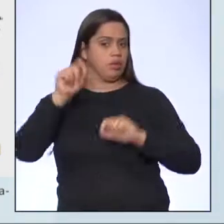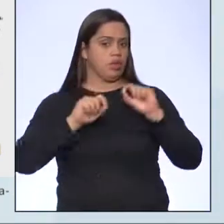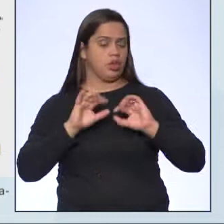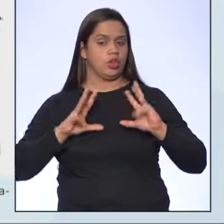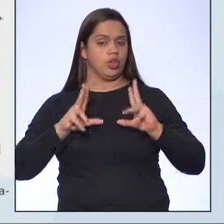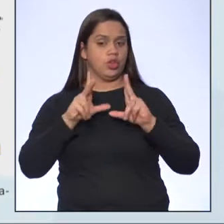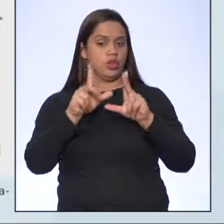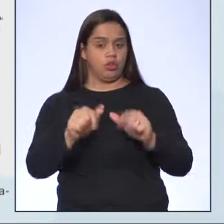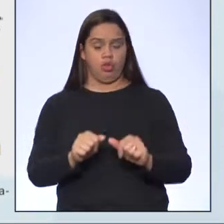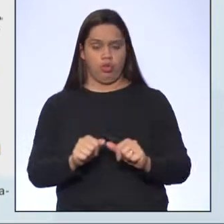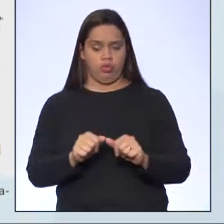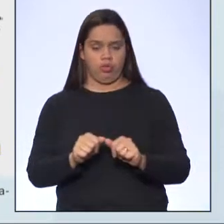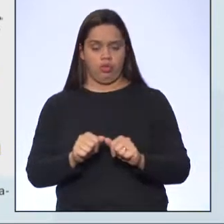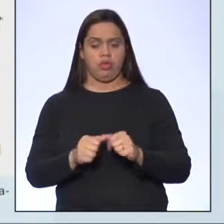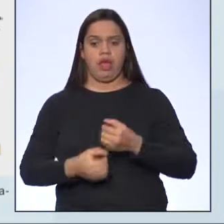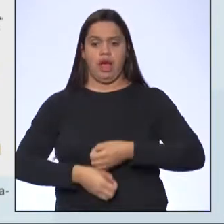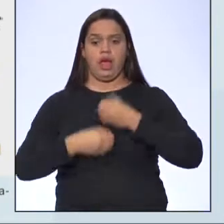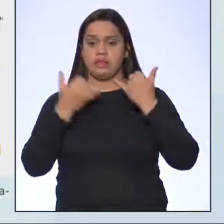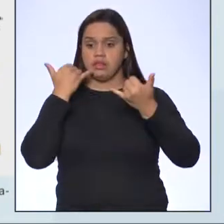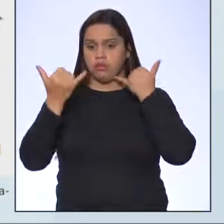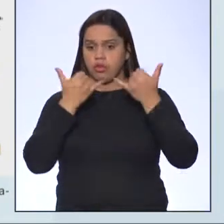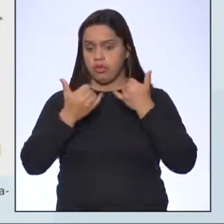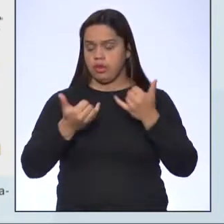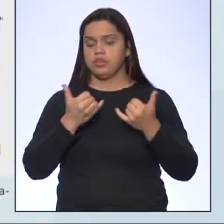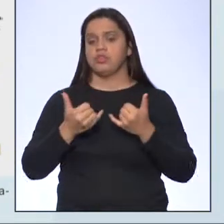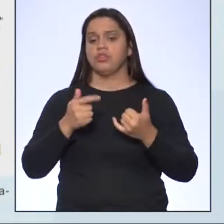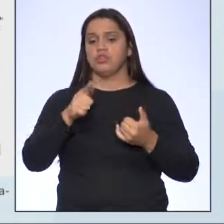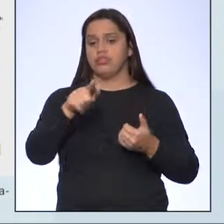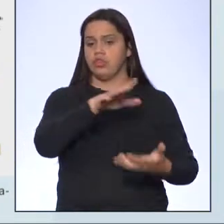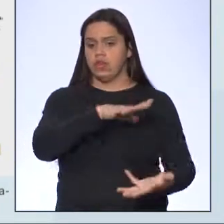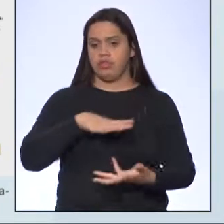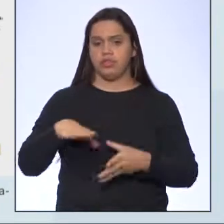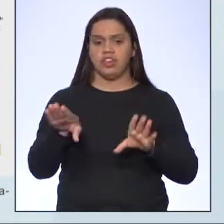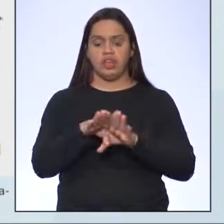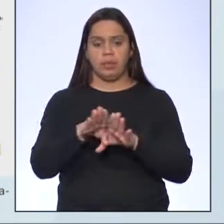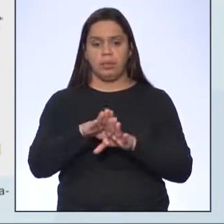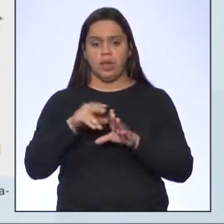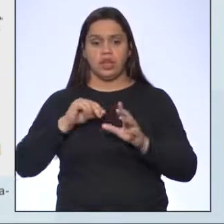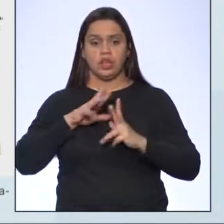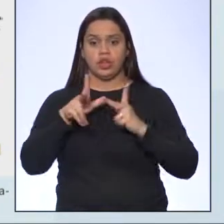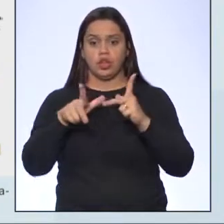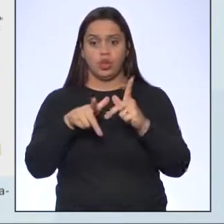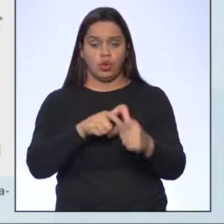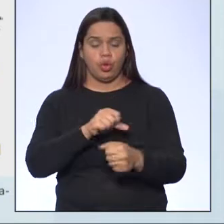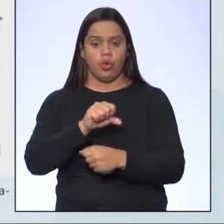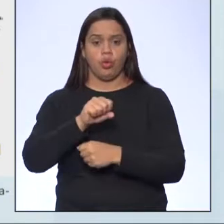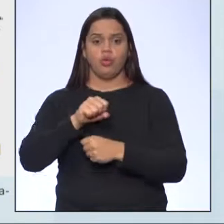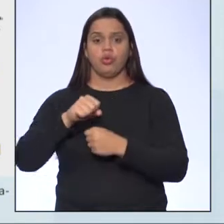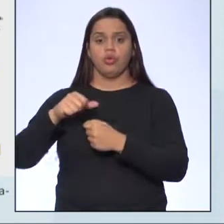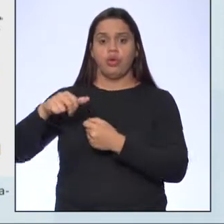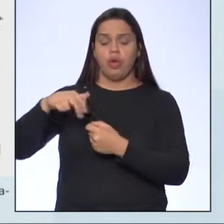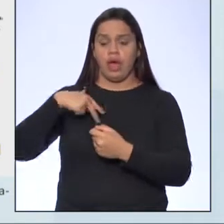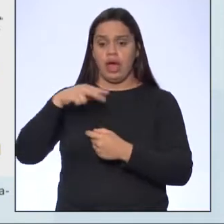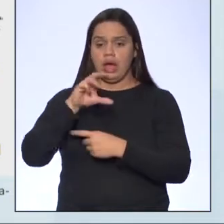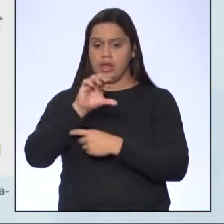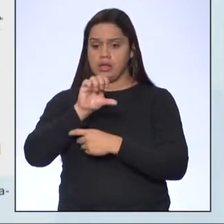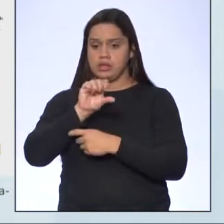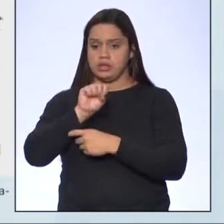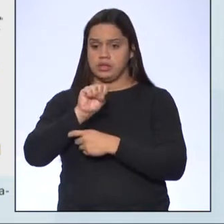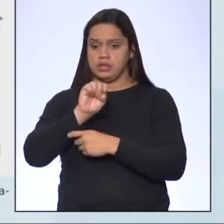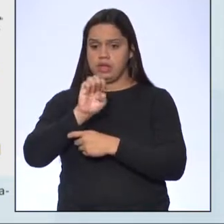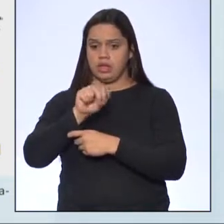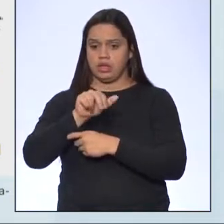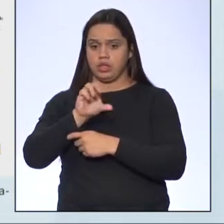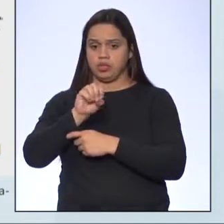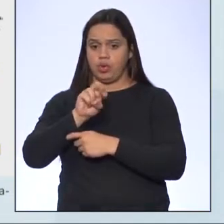informações geográficas e do sensoriamento remoto, que em outro momento a gente vai voltar a conversar um pouquinho sobre